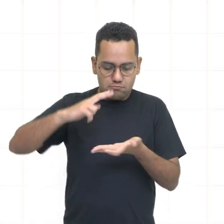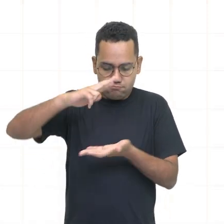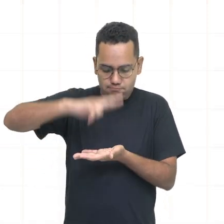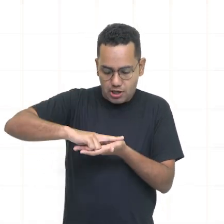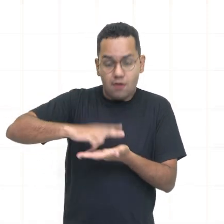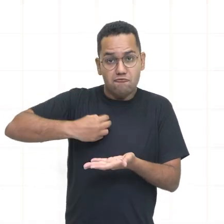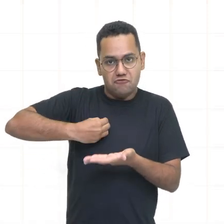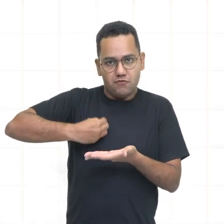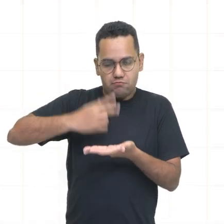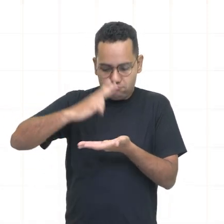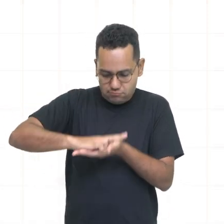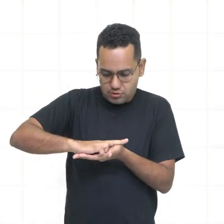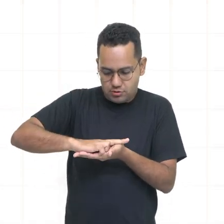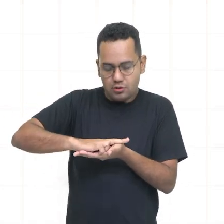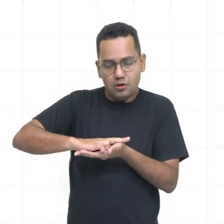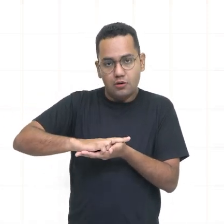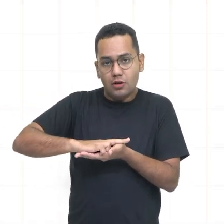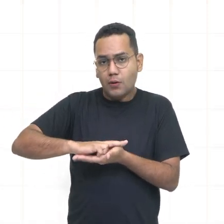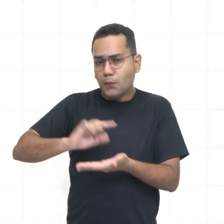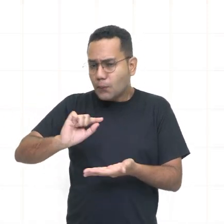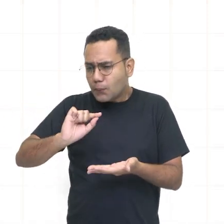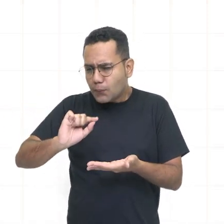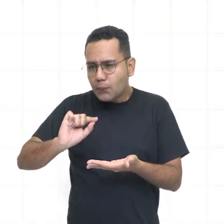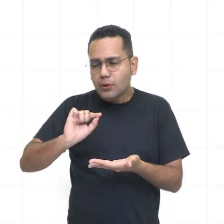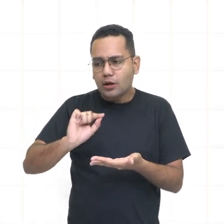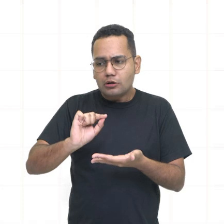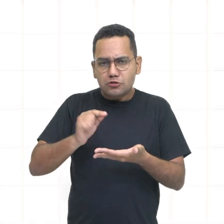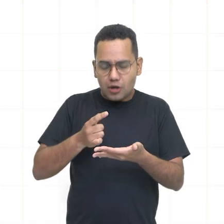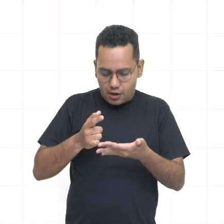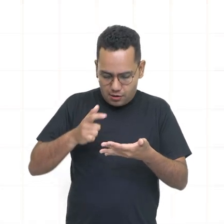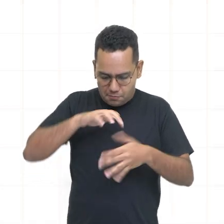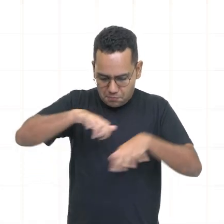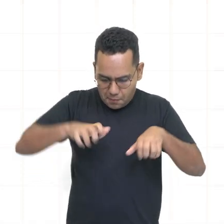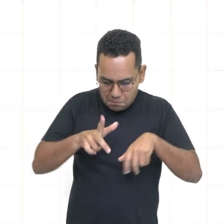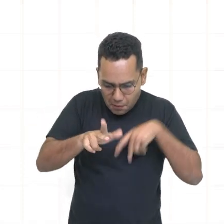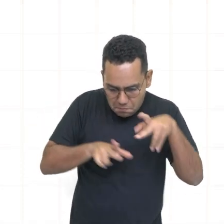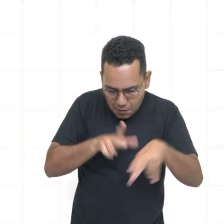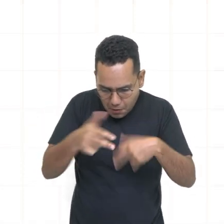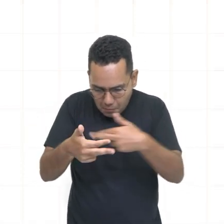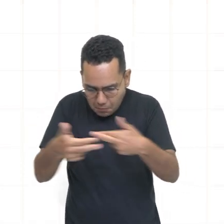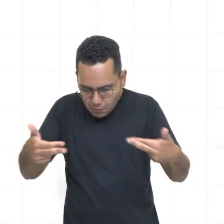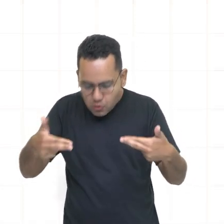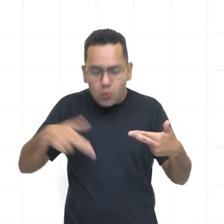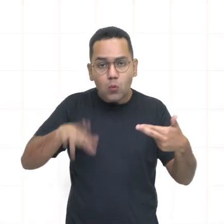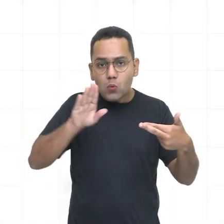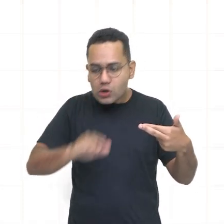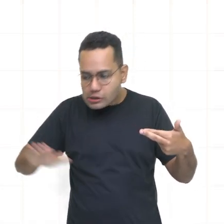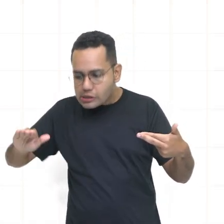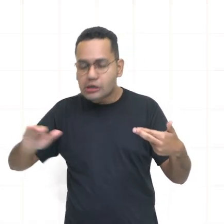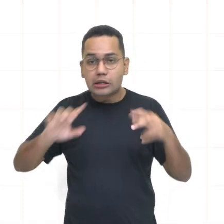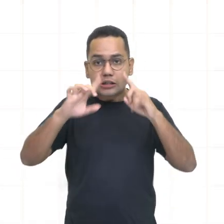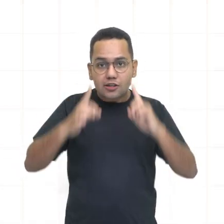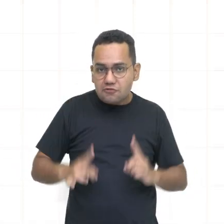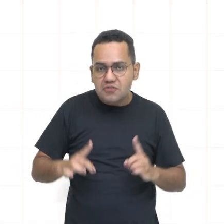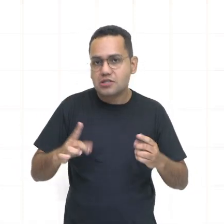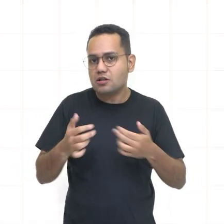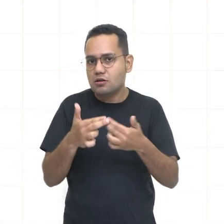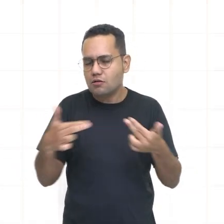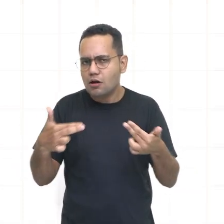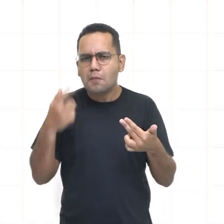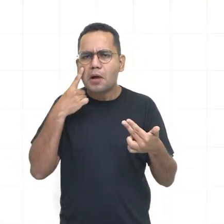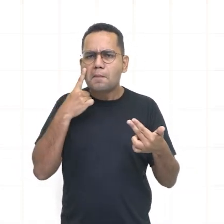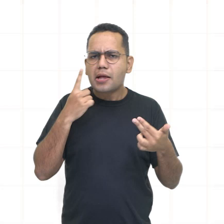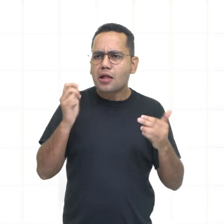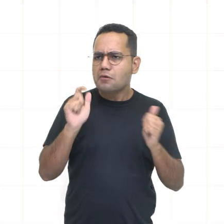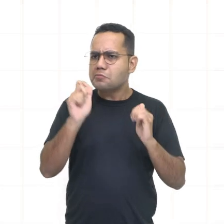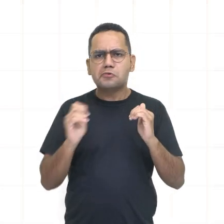mentais, para mostrar ali, vamos dizer assim, para caracterizar que a supremacia ariana ela era superior e para ver